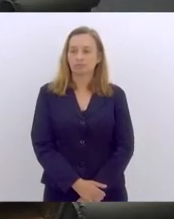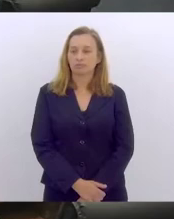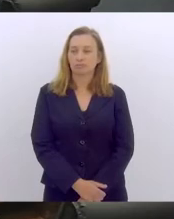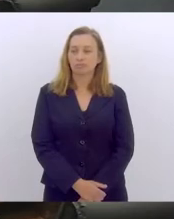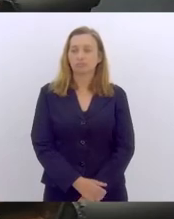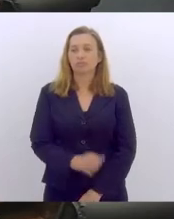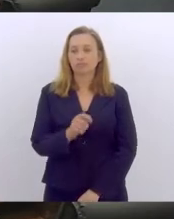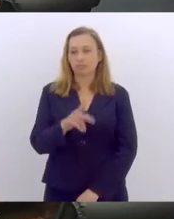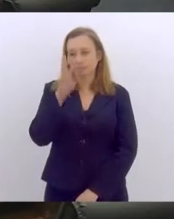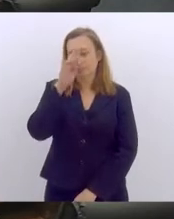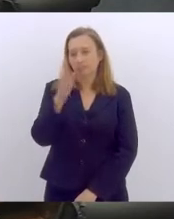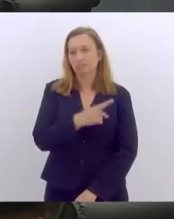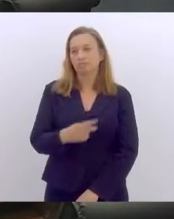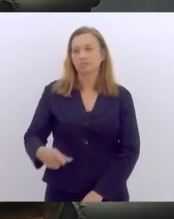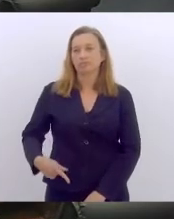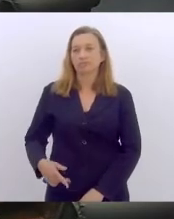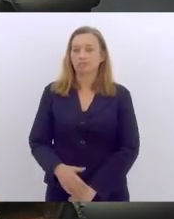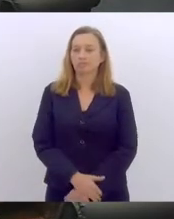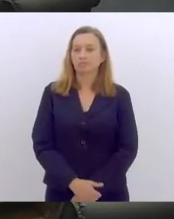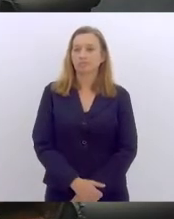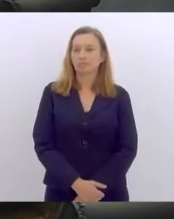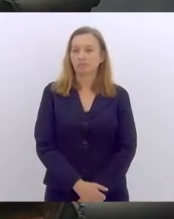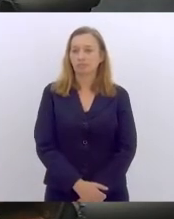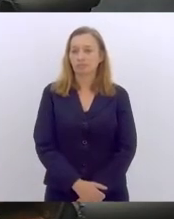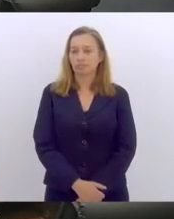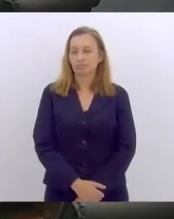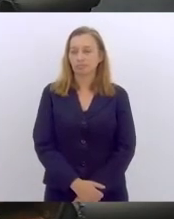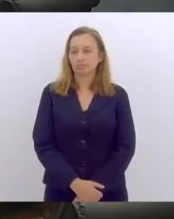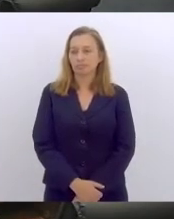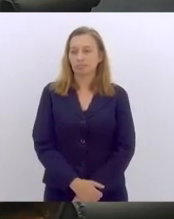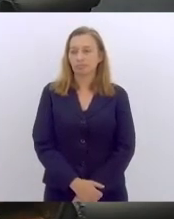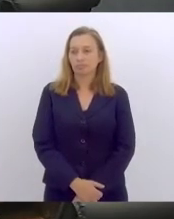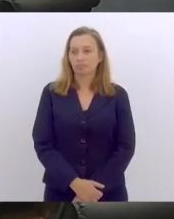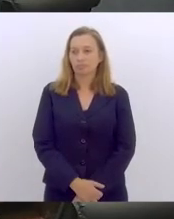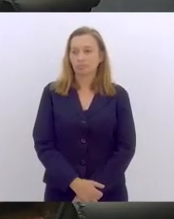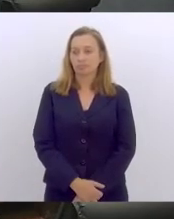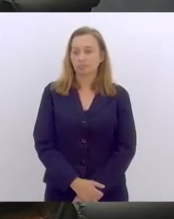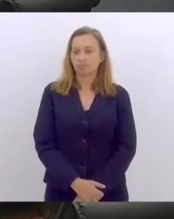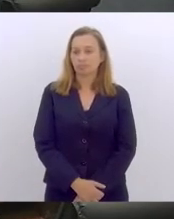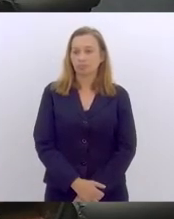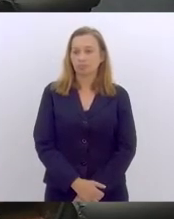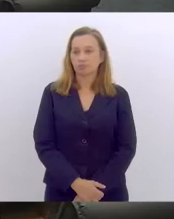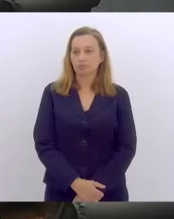Ok, senhor presidente, é o parecer. E aí, seu Luiz?